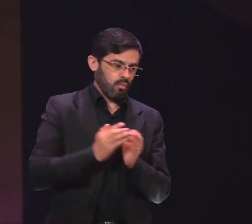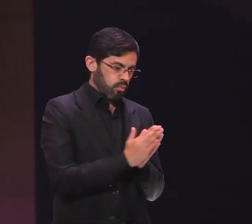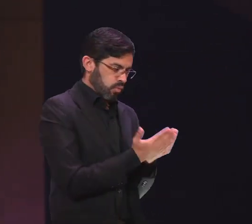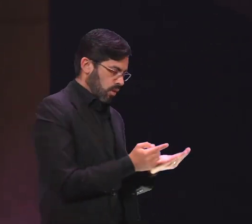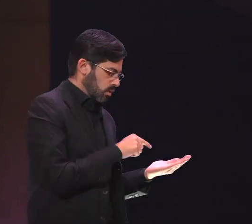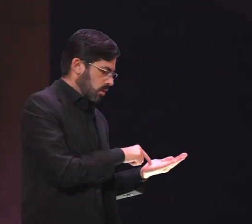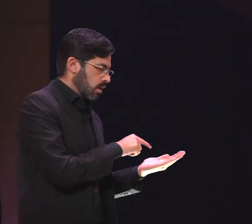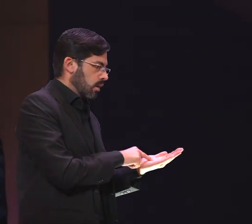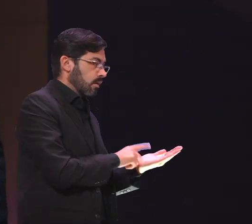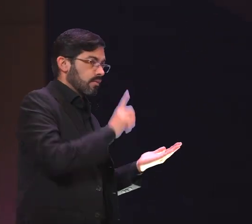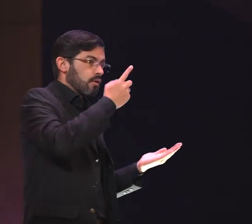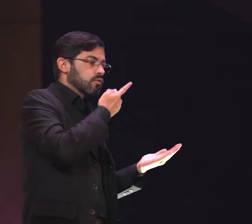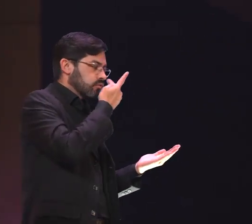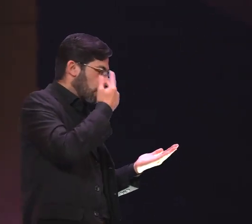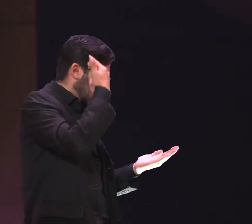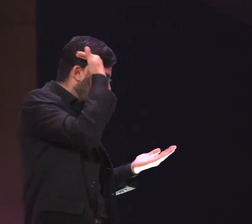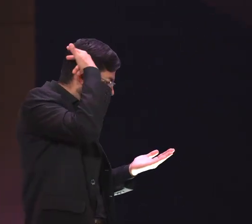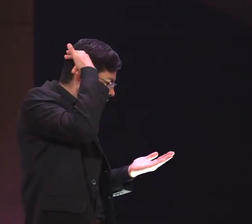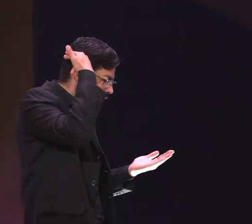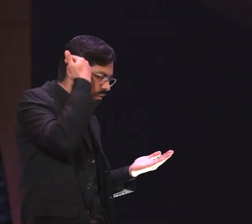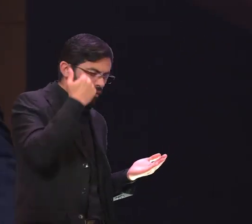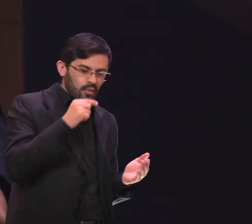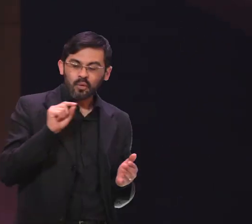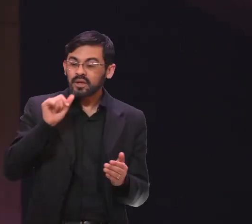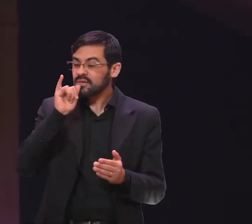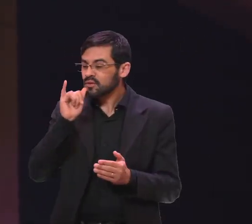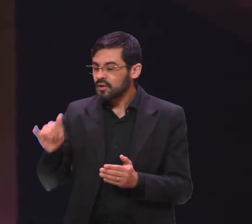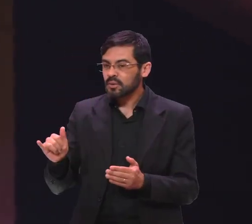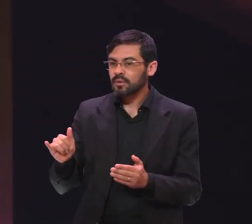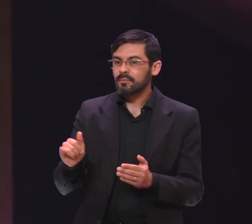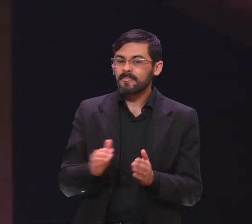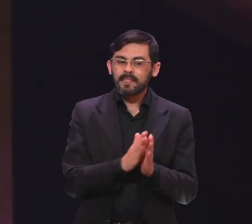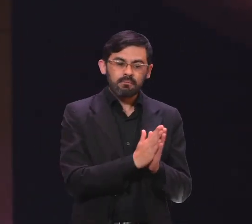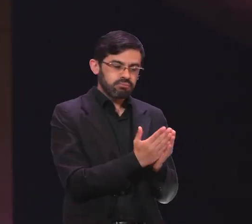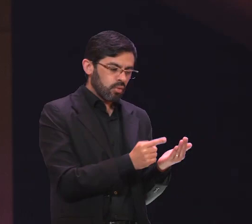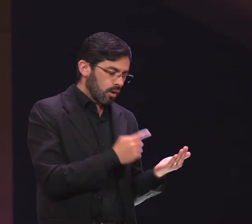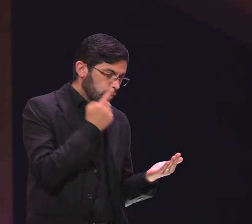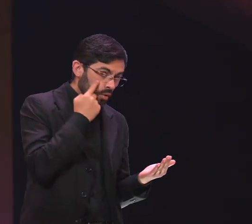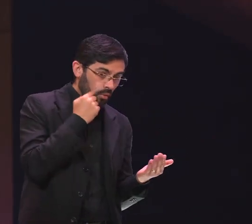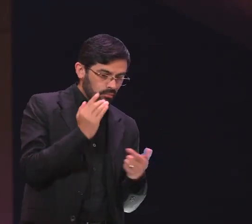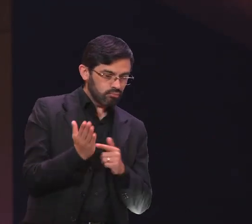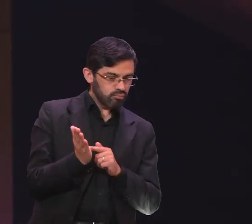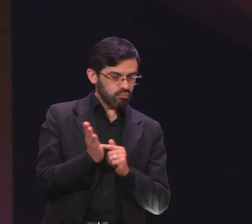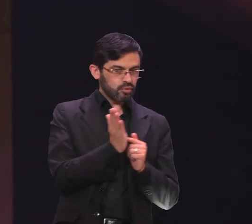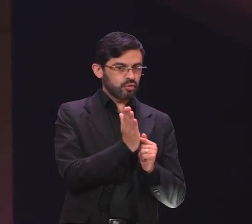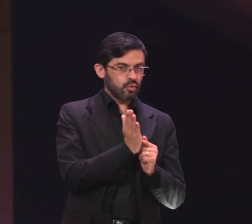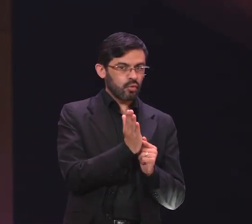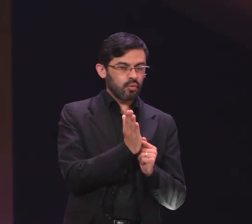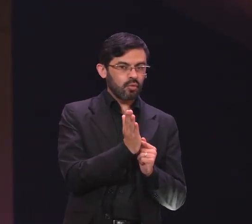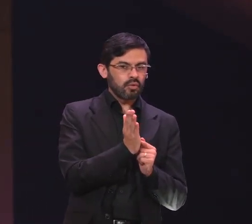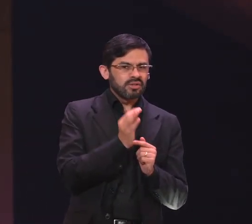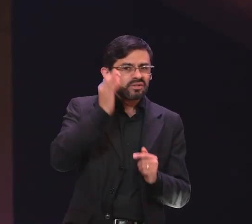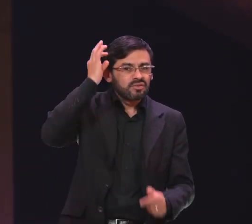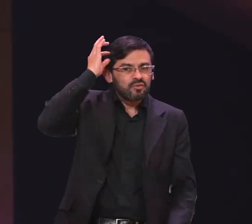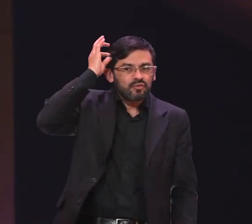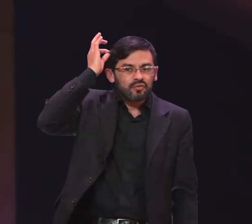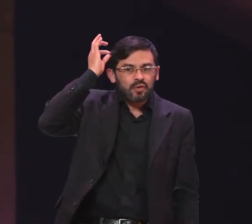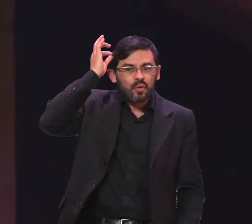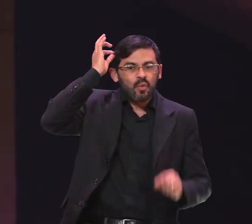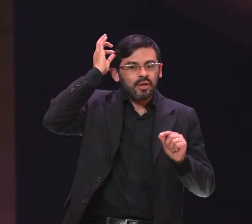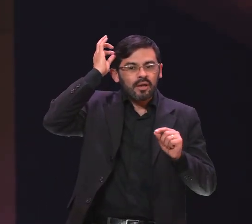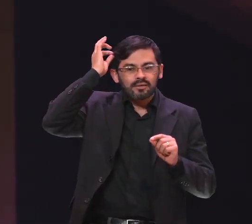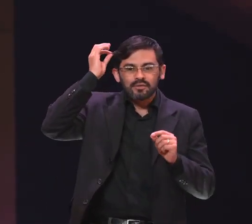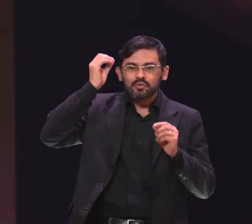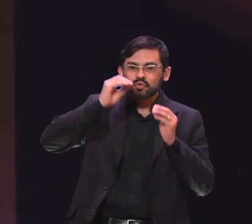é mesmo? O que Deus falou contigo? E ele abriu assim no texto: olha o que Deus me mostrou. Nenhum fio de cabelo da